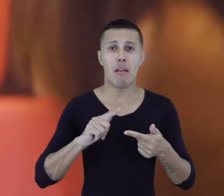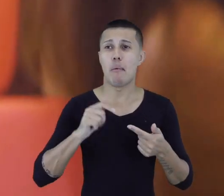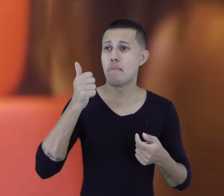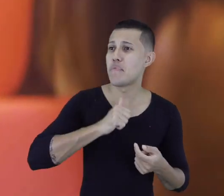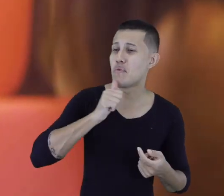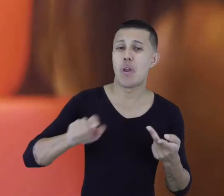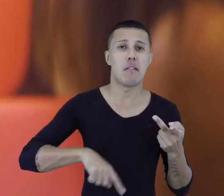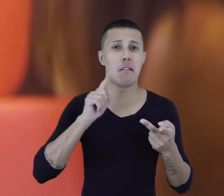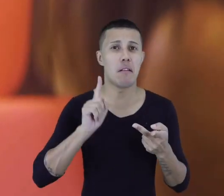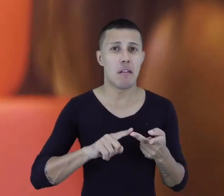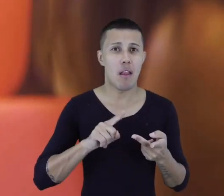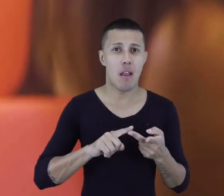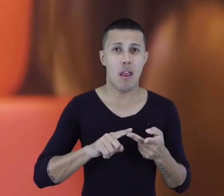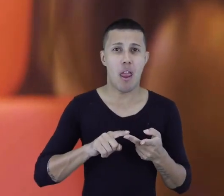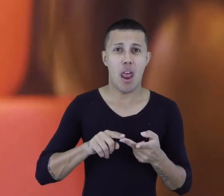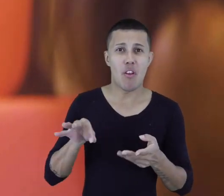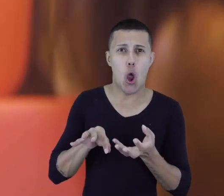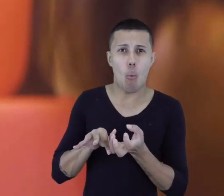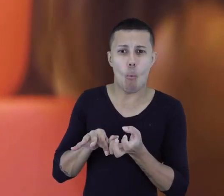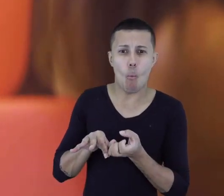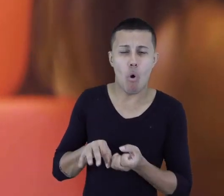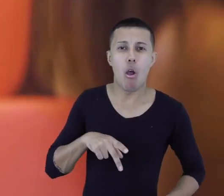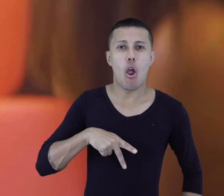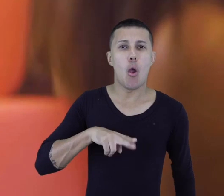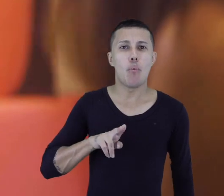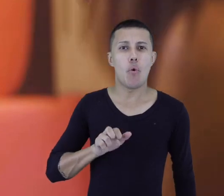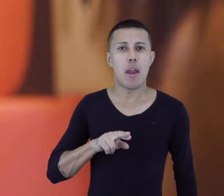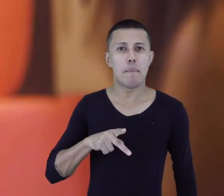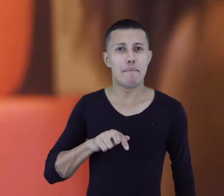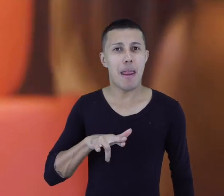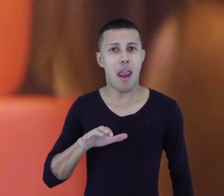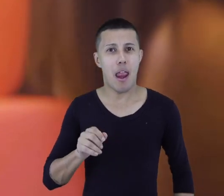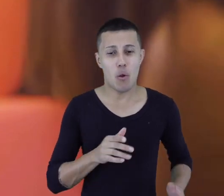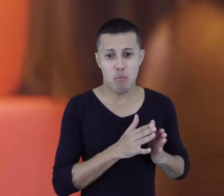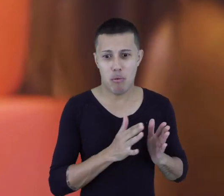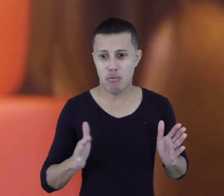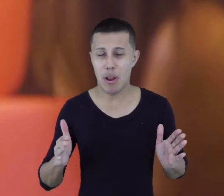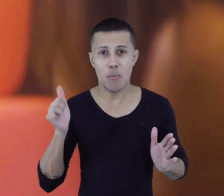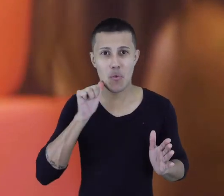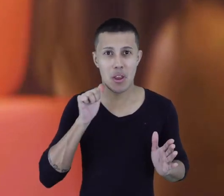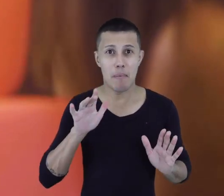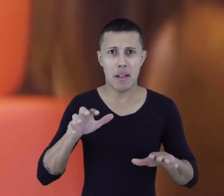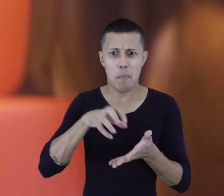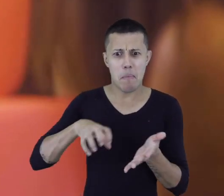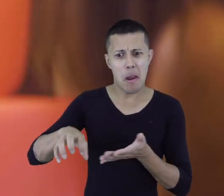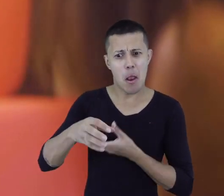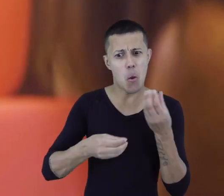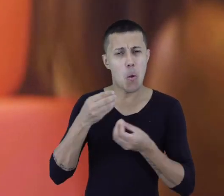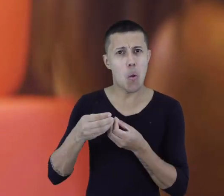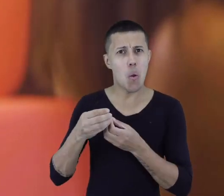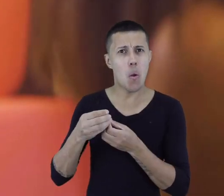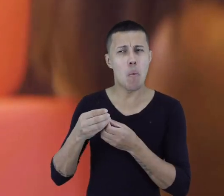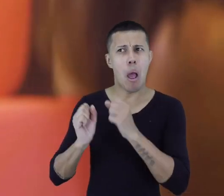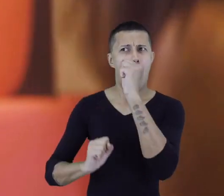tem uma recorrência no ressecamento vaginal. O puerpério é uma fase extensa da vida da mulher. Então, como mercado, assim, me chamava muito a atenção como é que a indústria